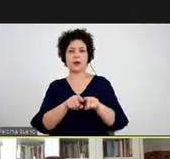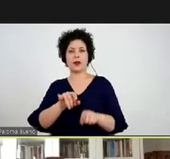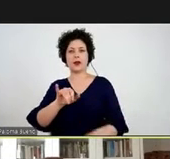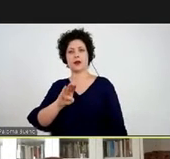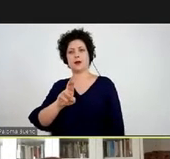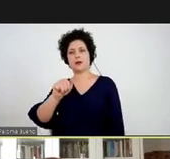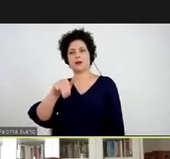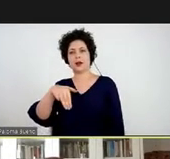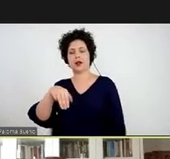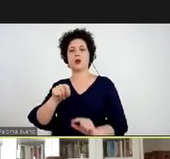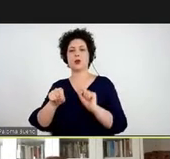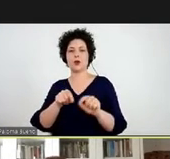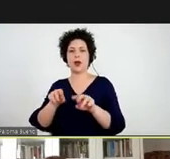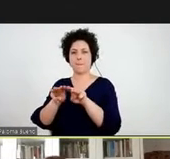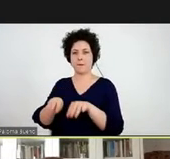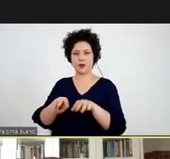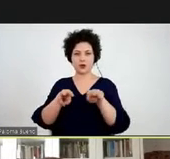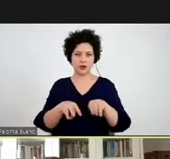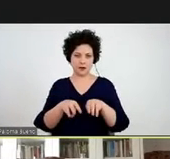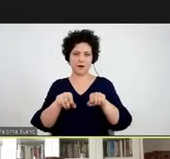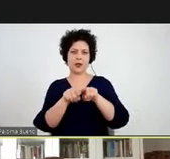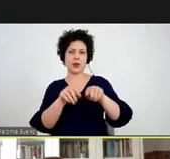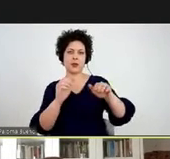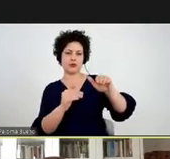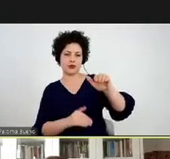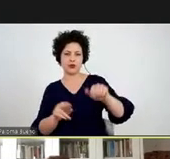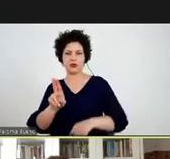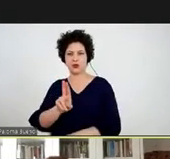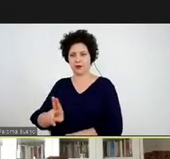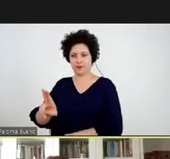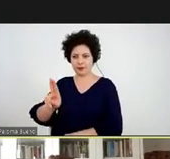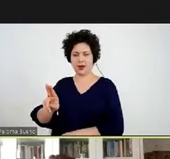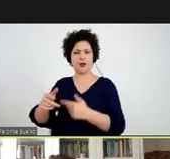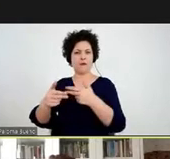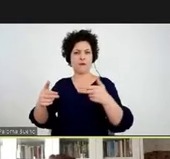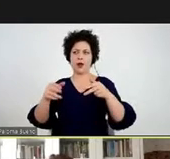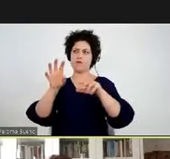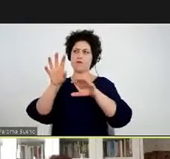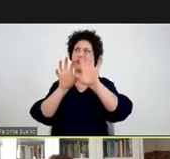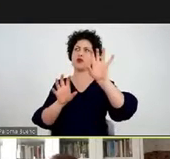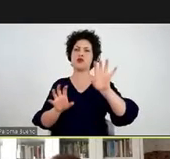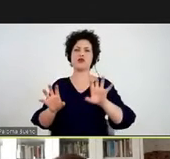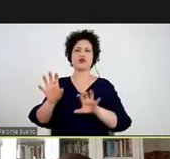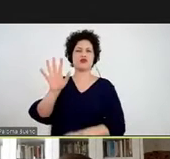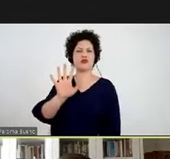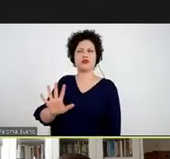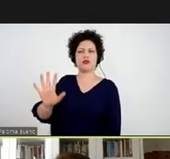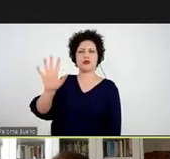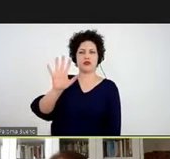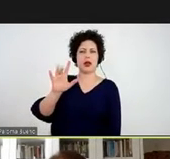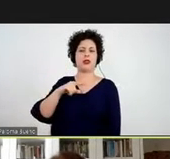os museus e galerias universitários existentes no Brasil. Eu acho muito